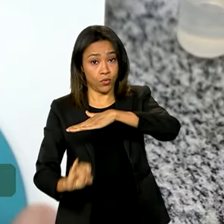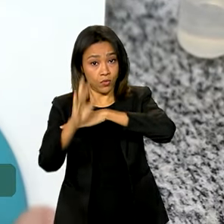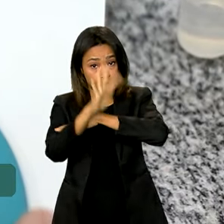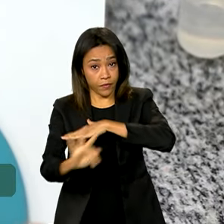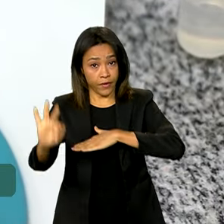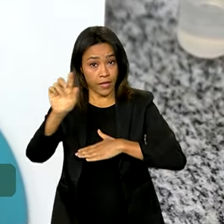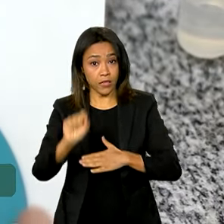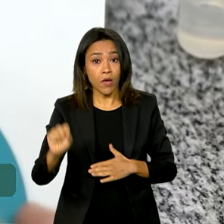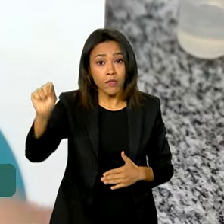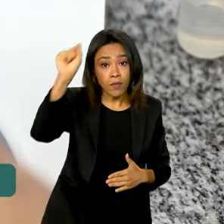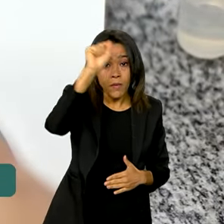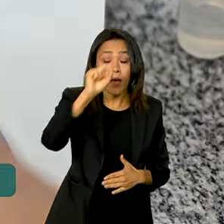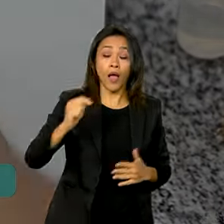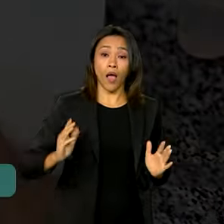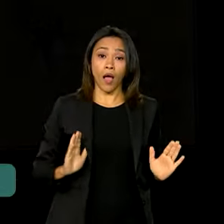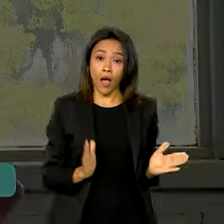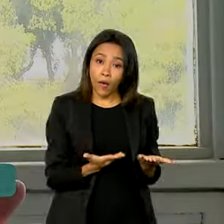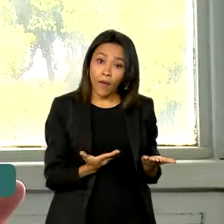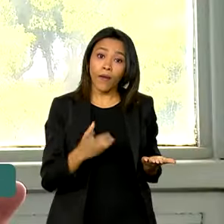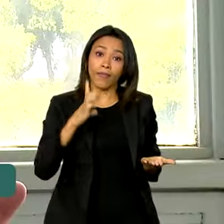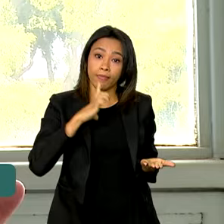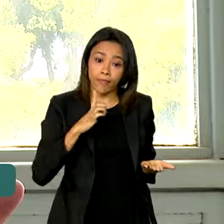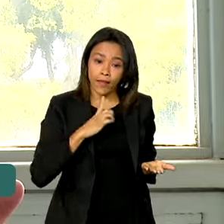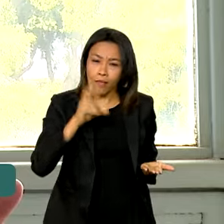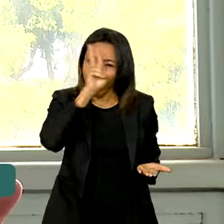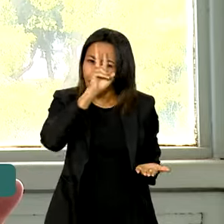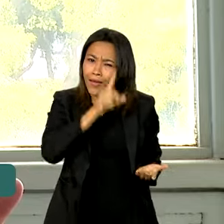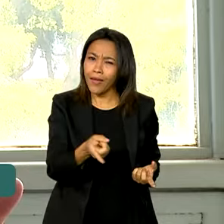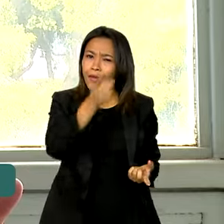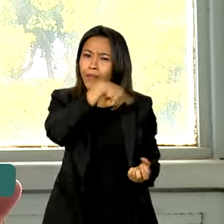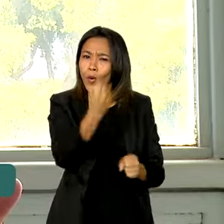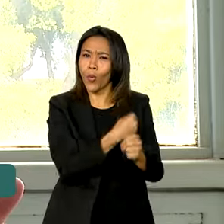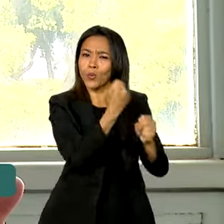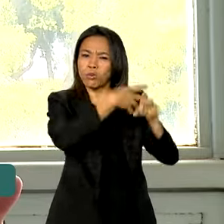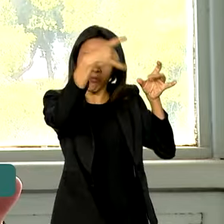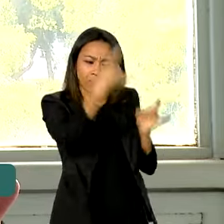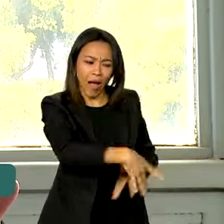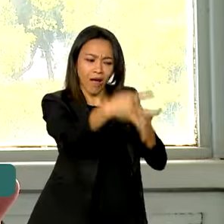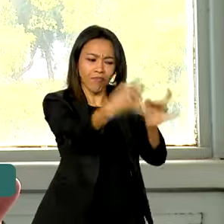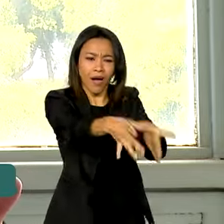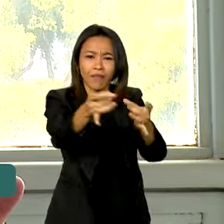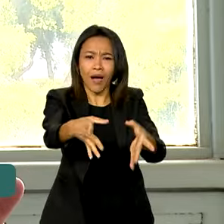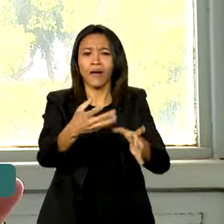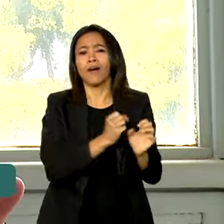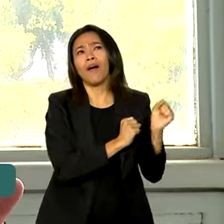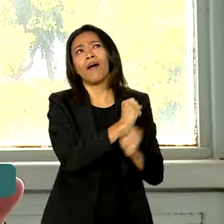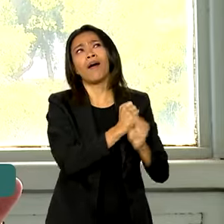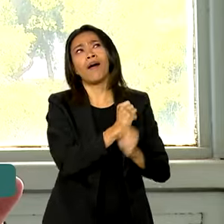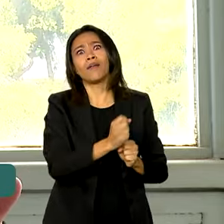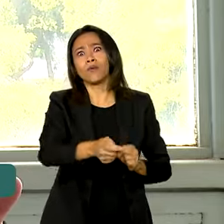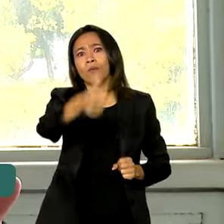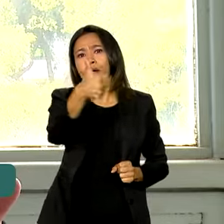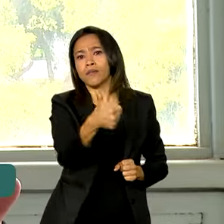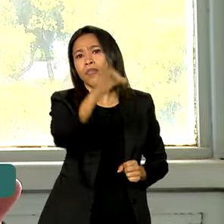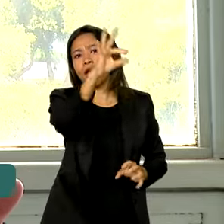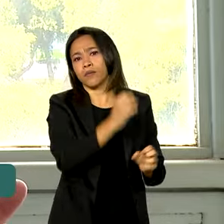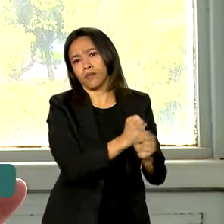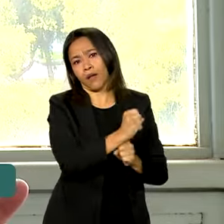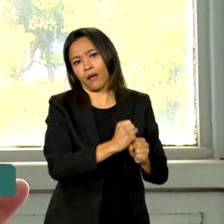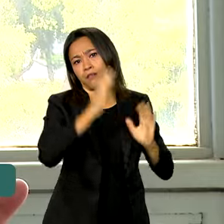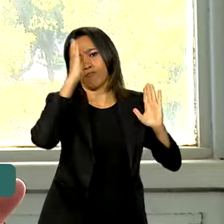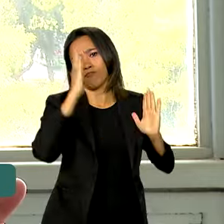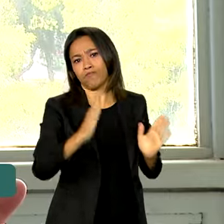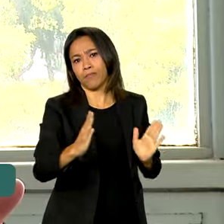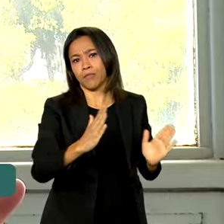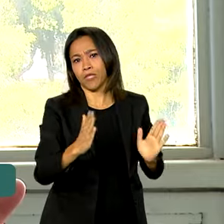primeiro momento a retomada daquelas obras paralisadas, foram anos, né, quase uma década aí de obras paralisadas, então